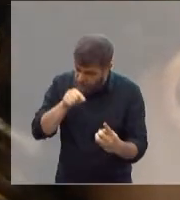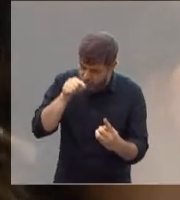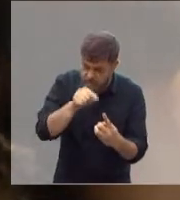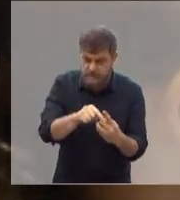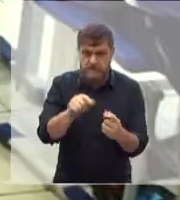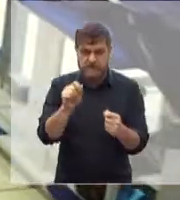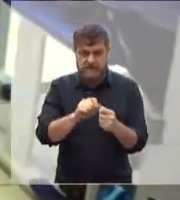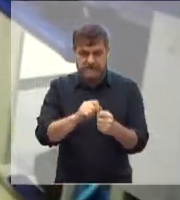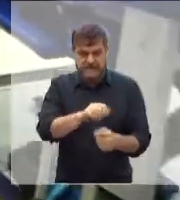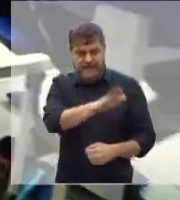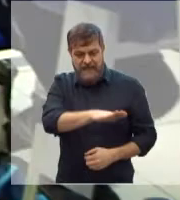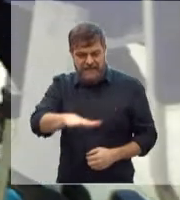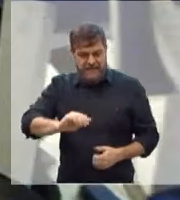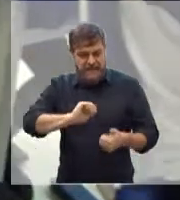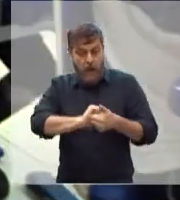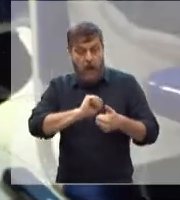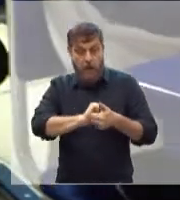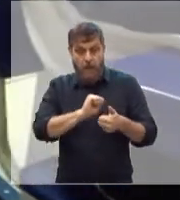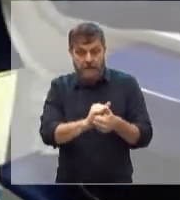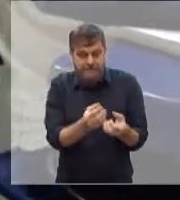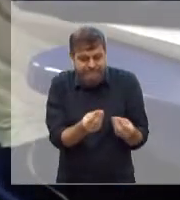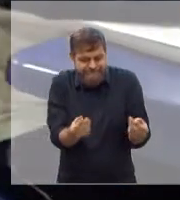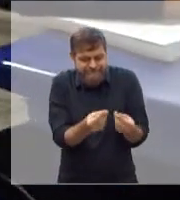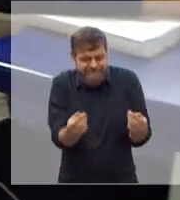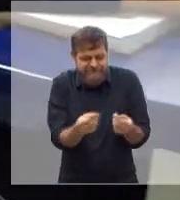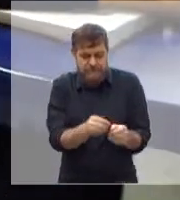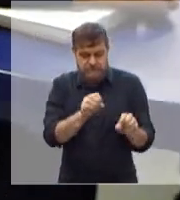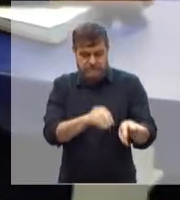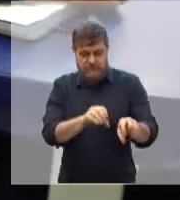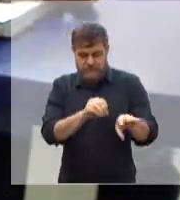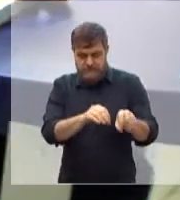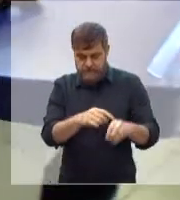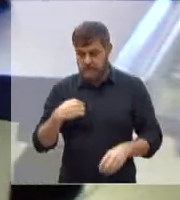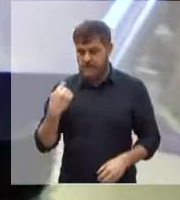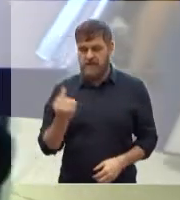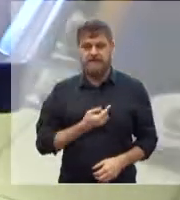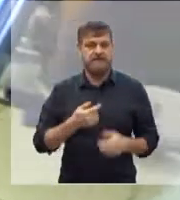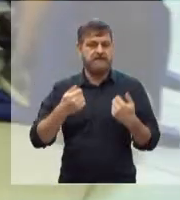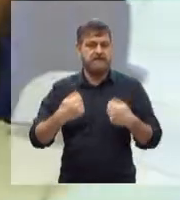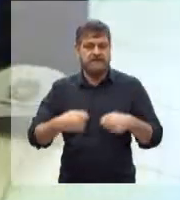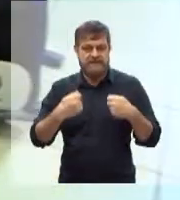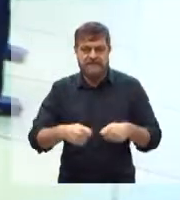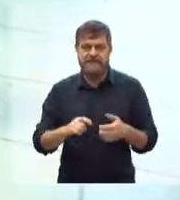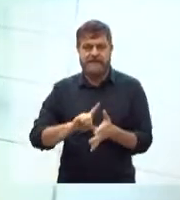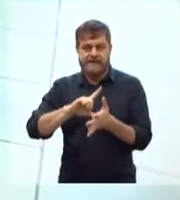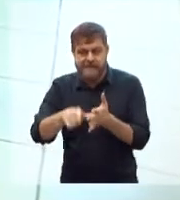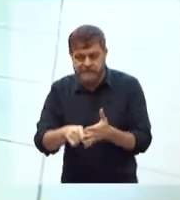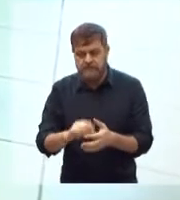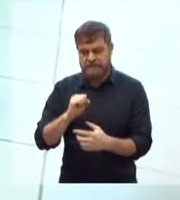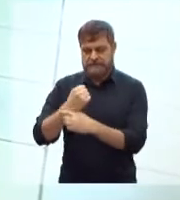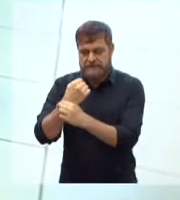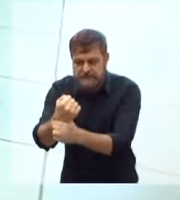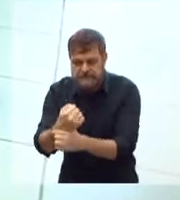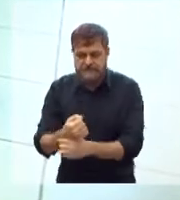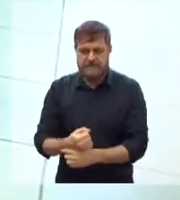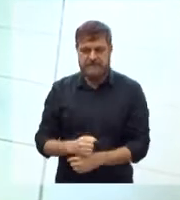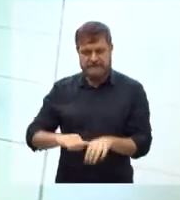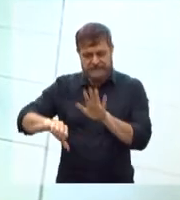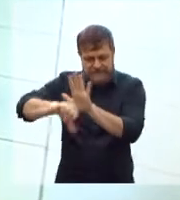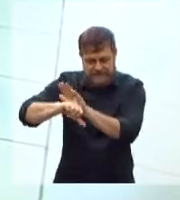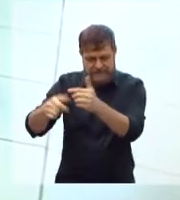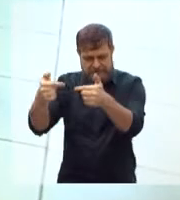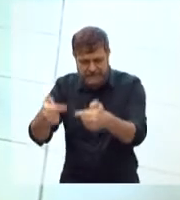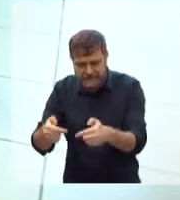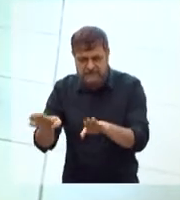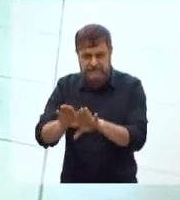na educação, dar uma educação de qualidade, nós não precisaríamos investir tanto em